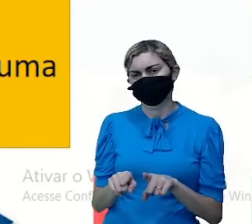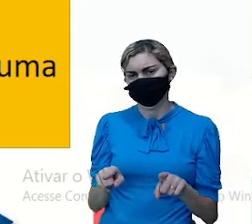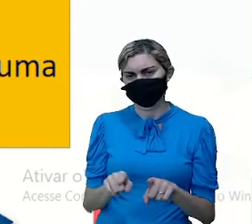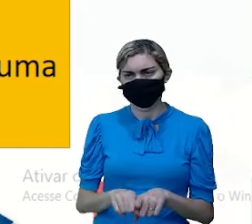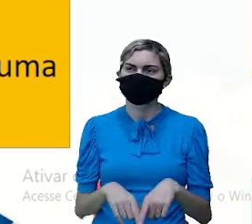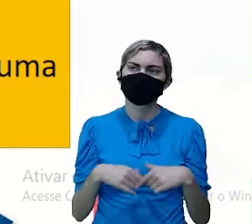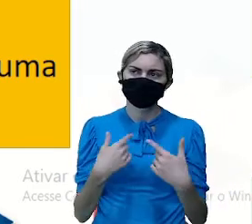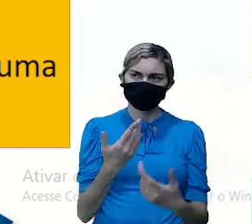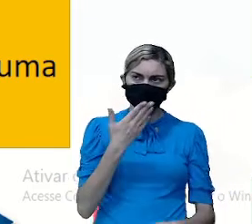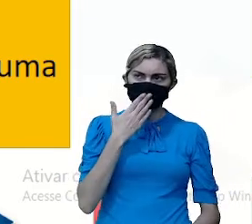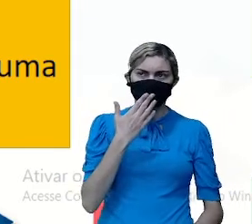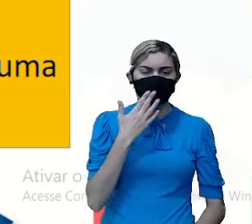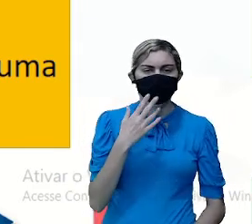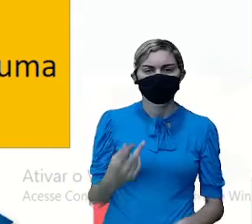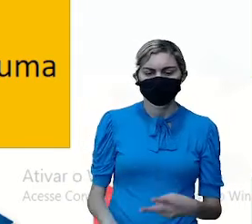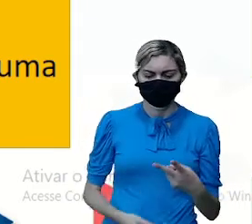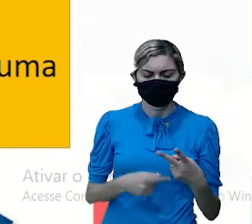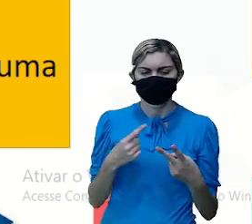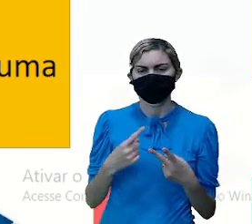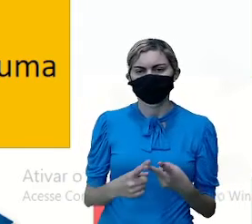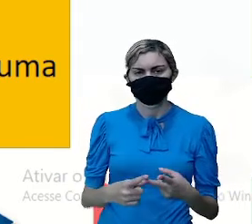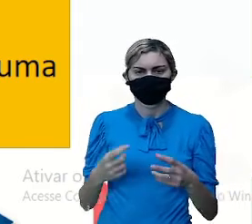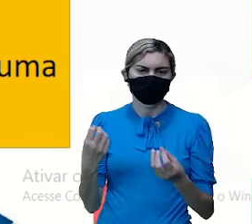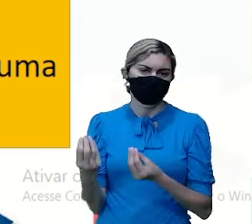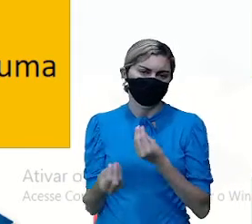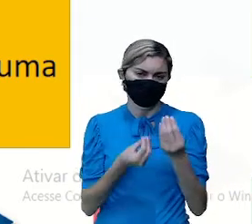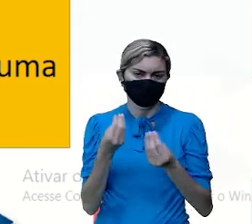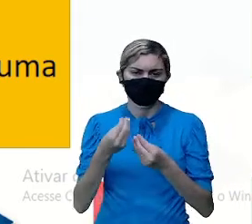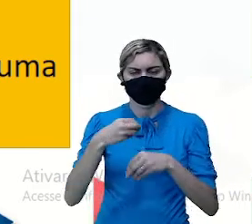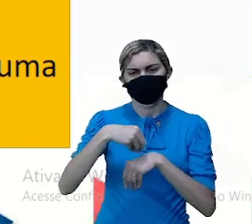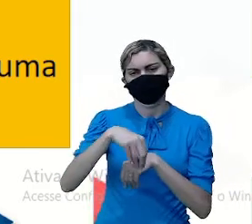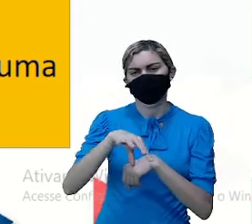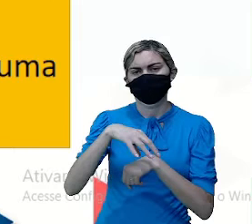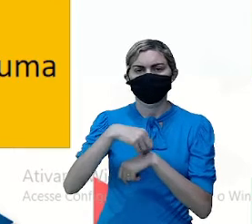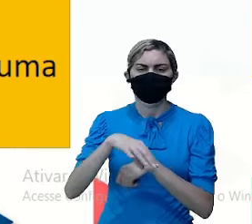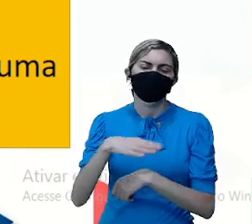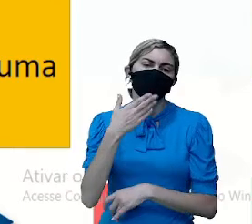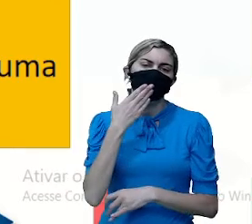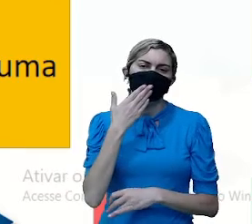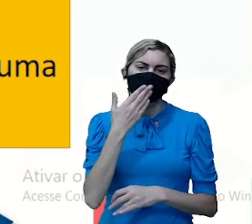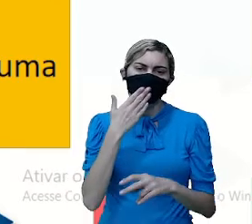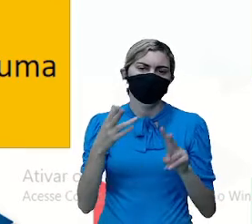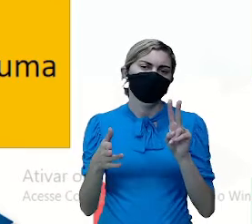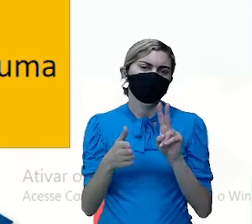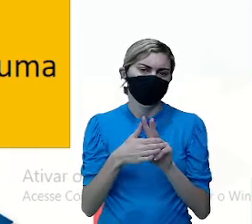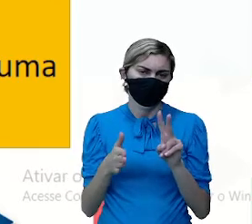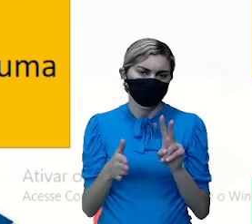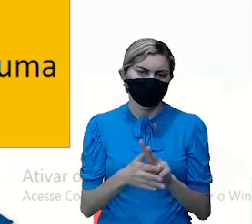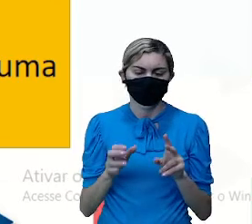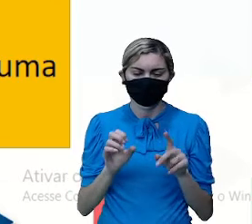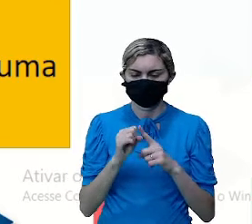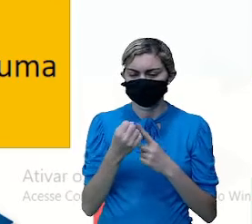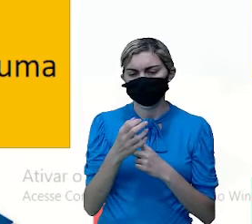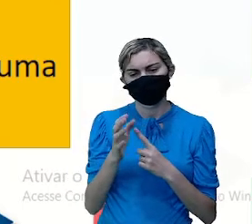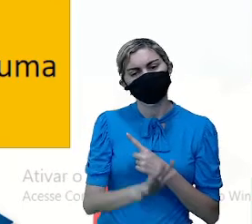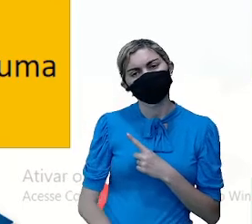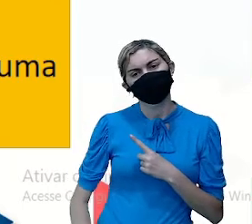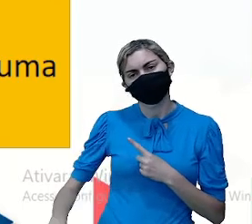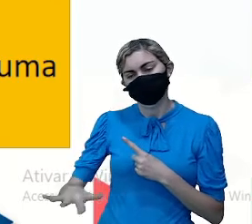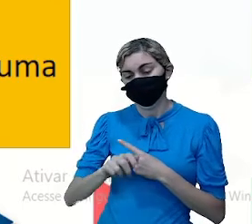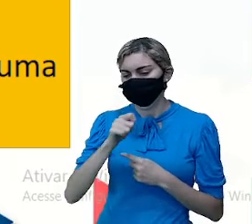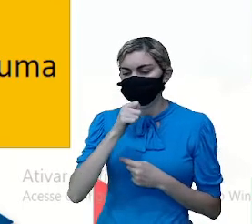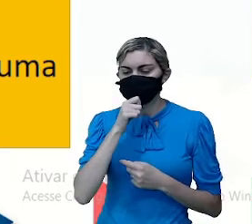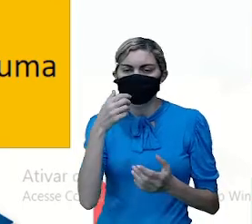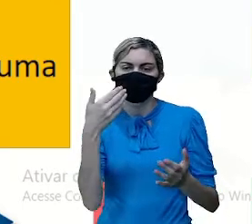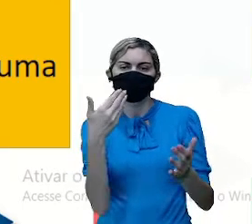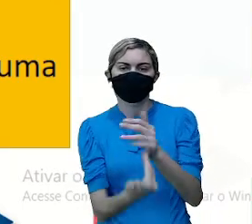os indígenas. 2. Como podemos contribuir para que os índios se integrem na sociedade, sem perder a